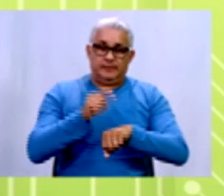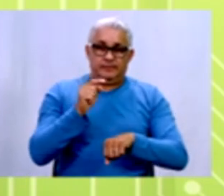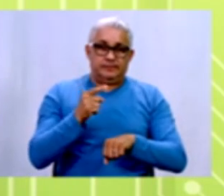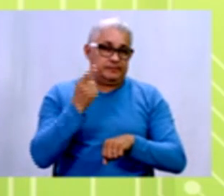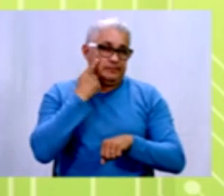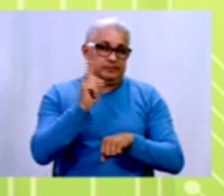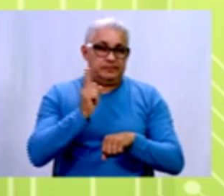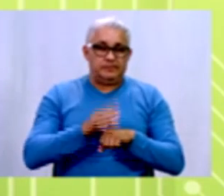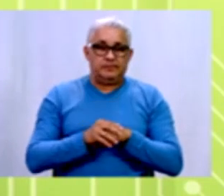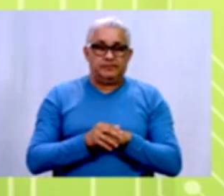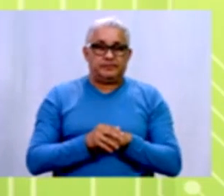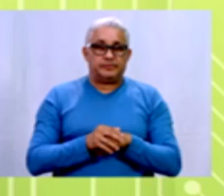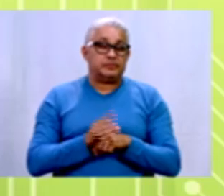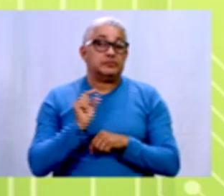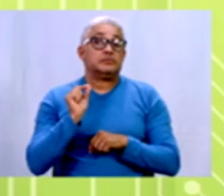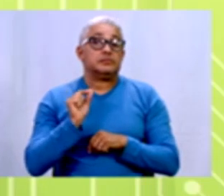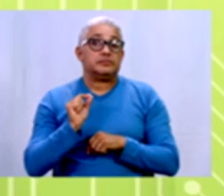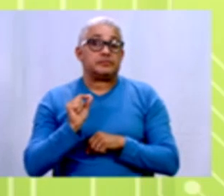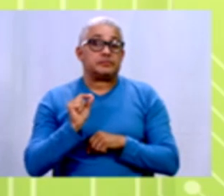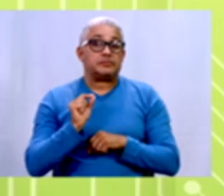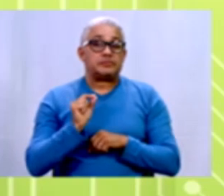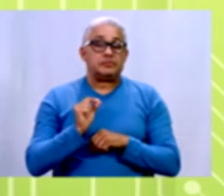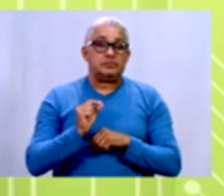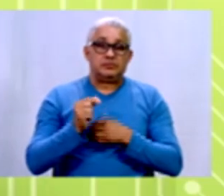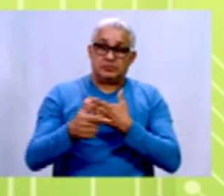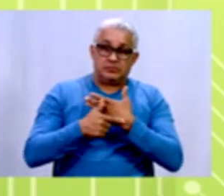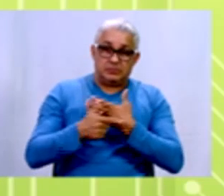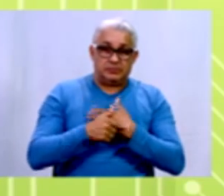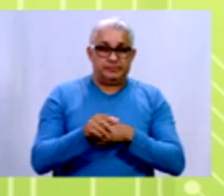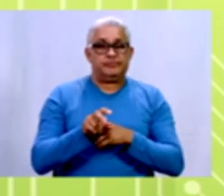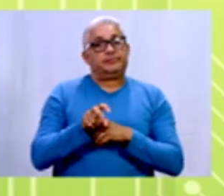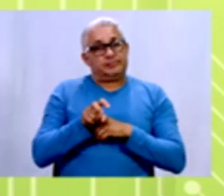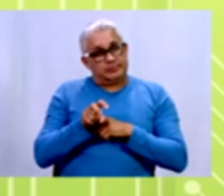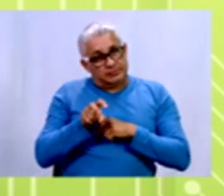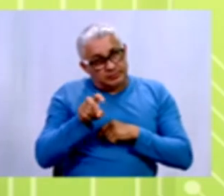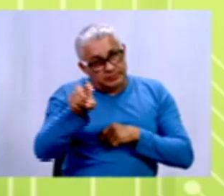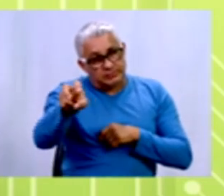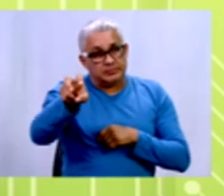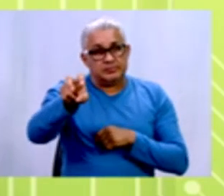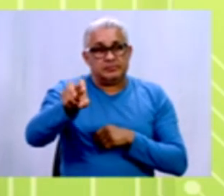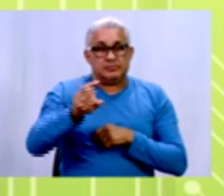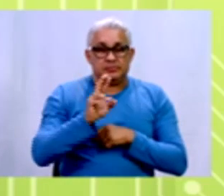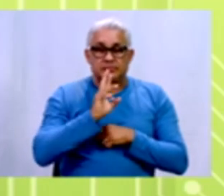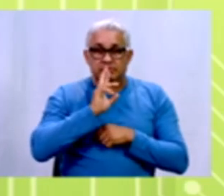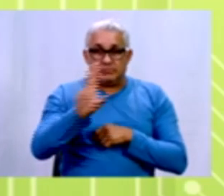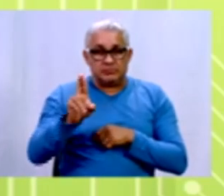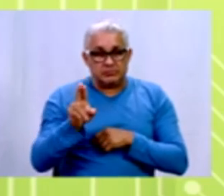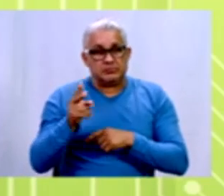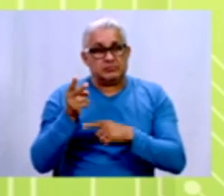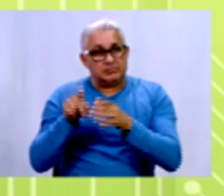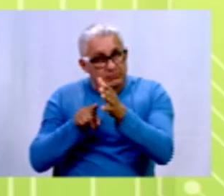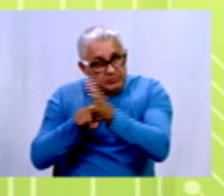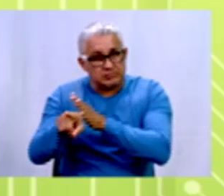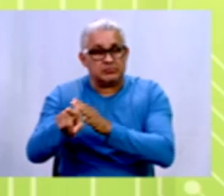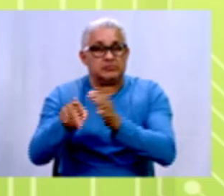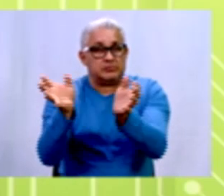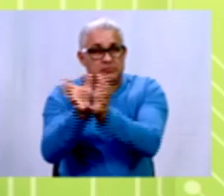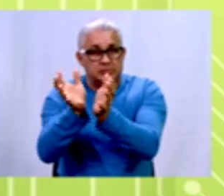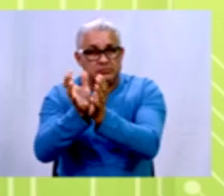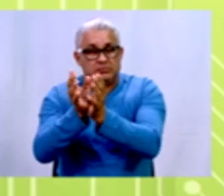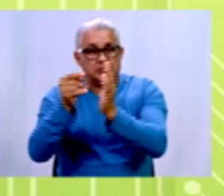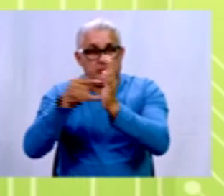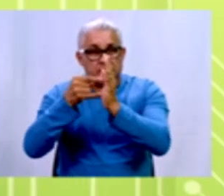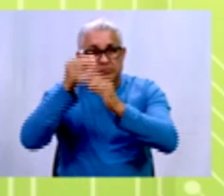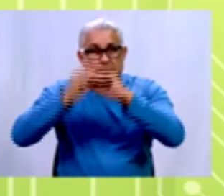aí qual é a atribuição dele? Ele ir buscar a resposta para a equipe de desenvolvimento, e com